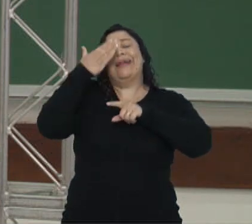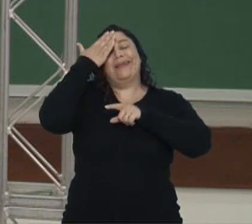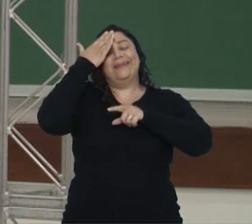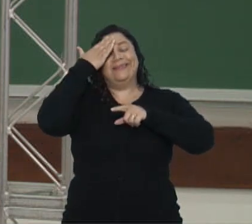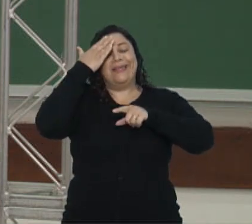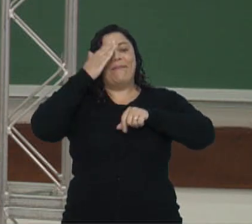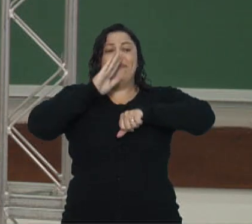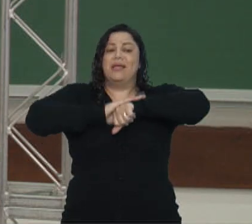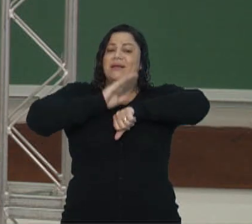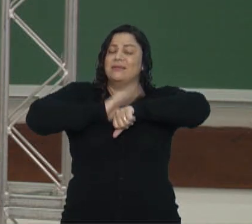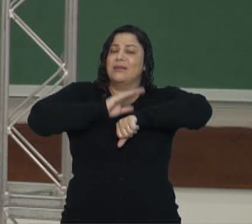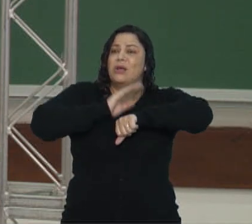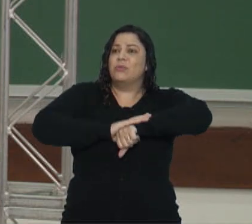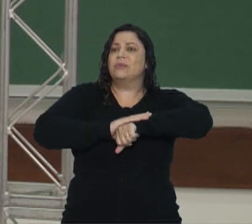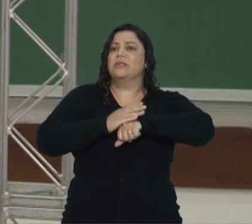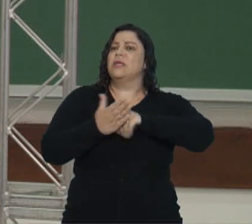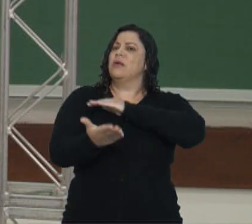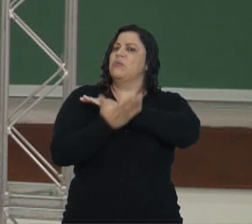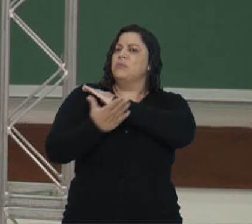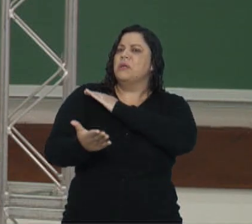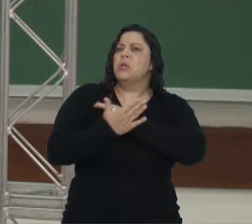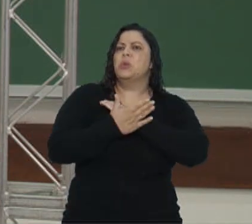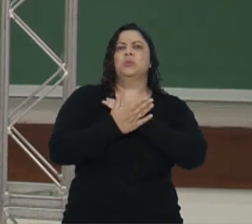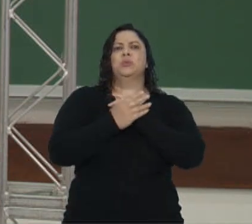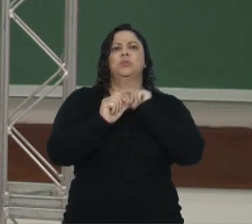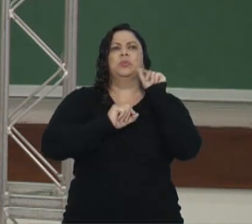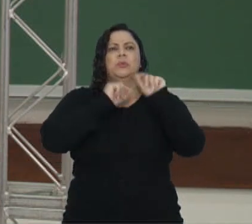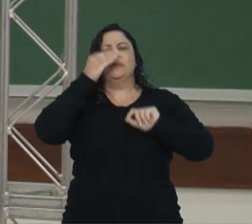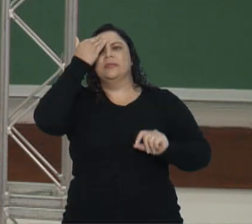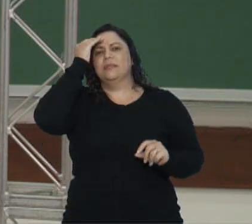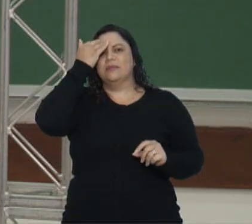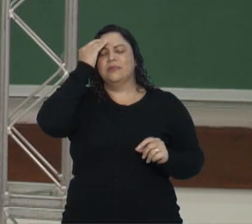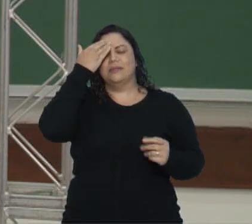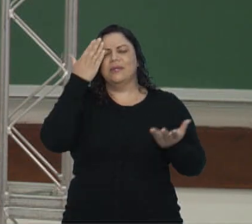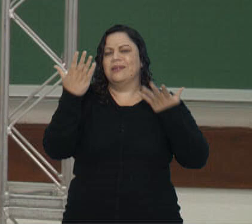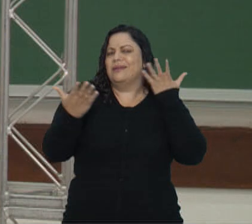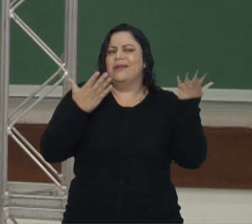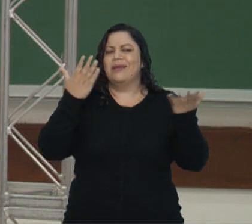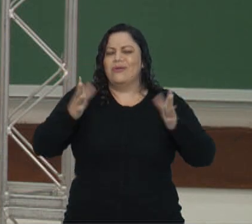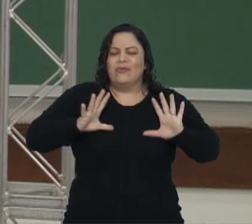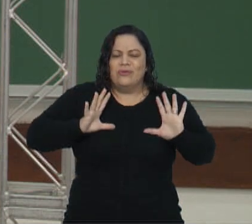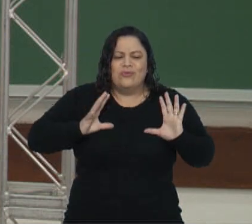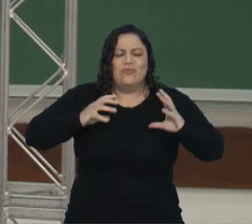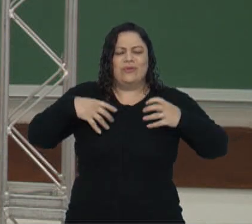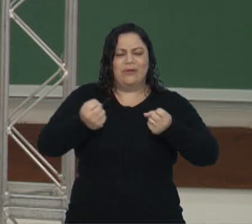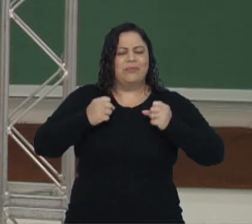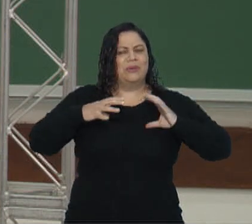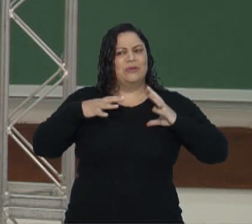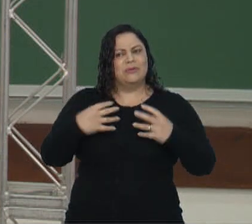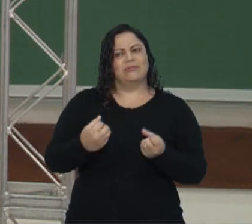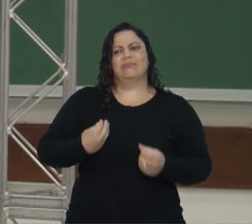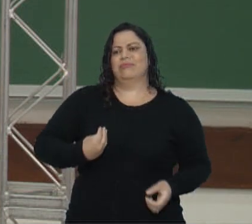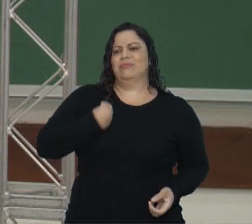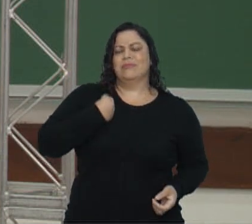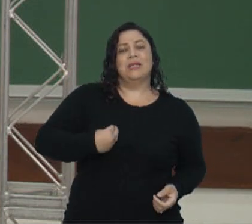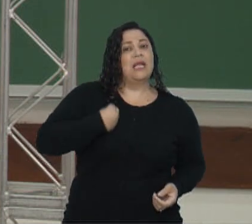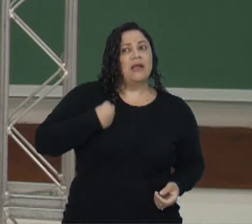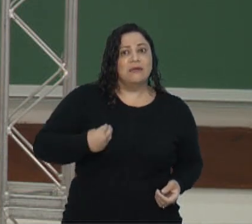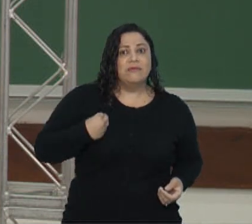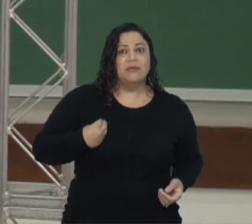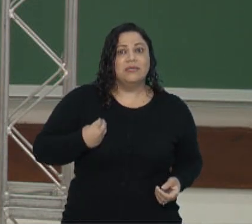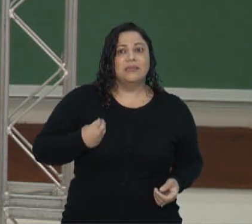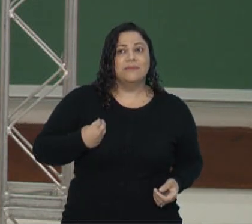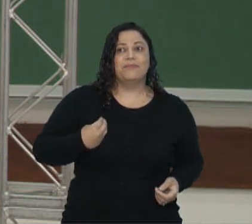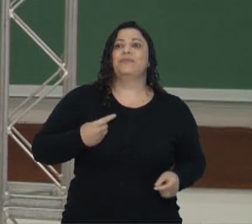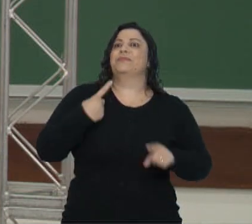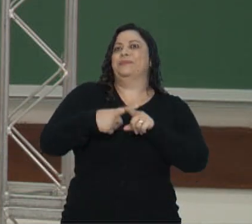administrar o tempo me ajuda a entender onde eu estou colocando aí o meu tempo, o meu esforço, né? A minha vida, porque a vida é